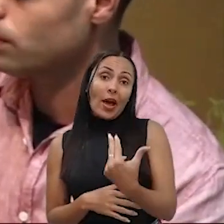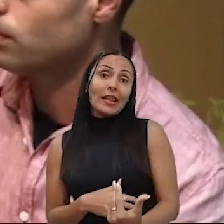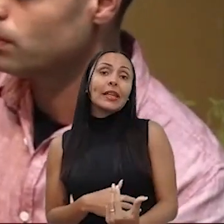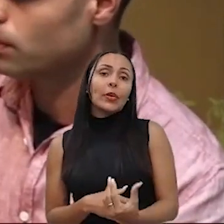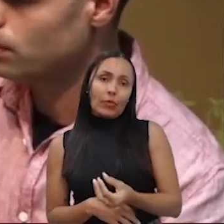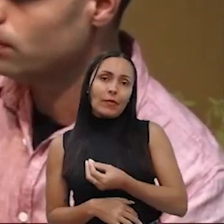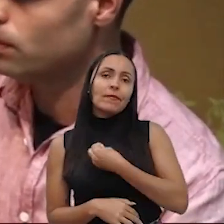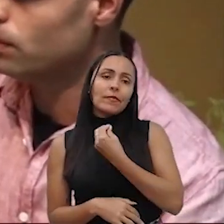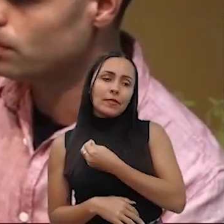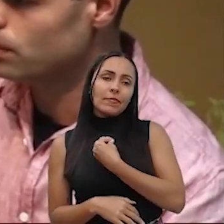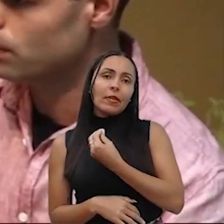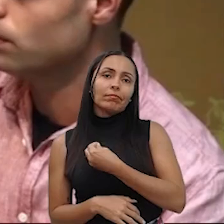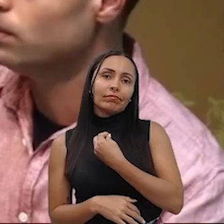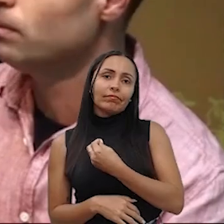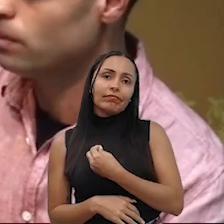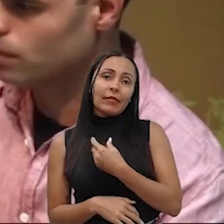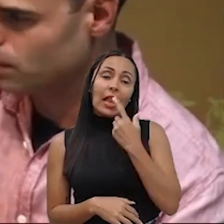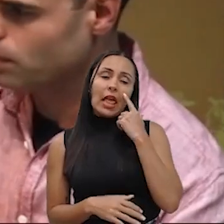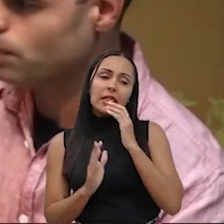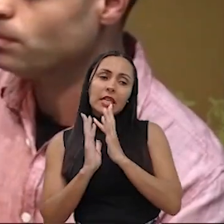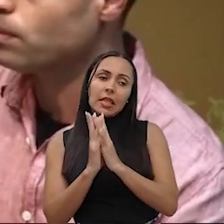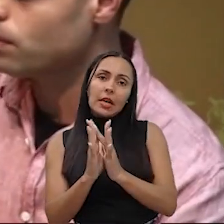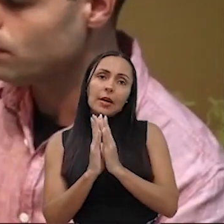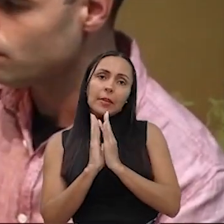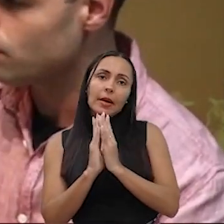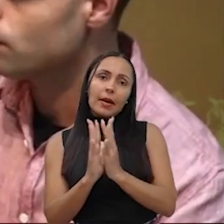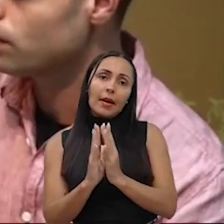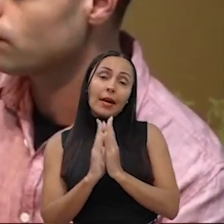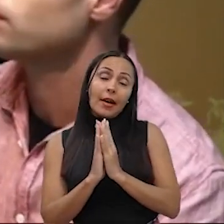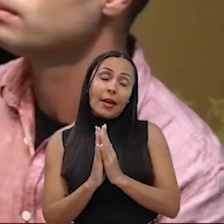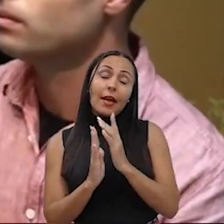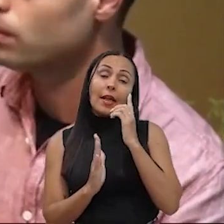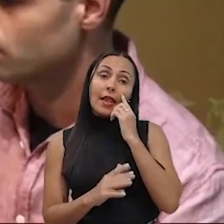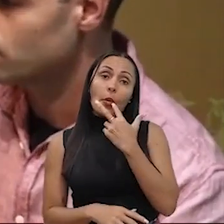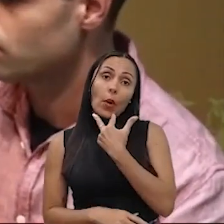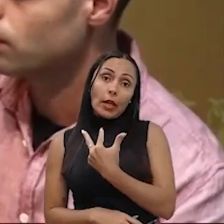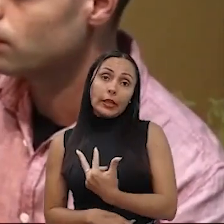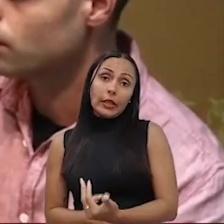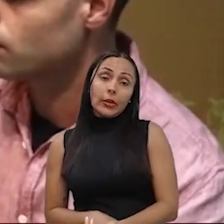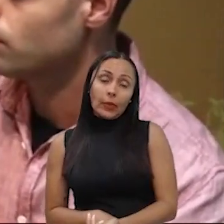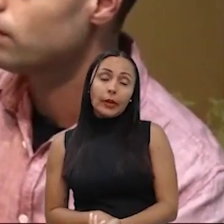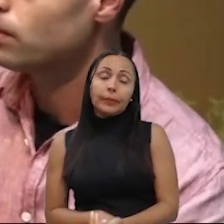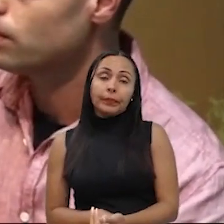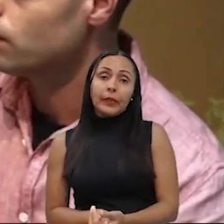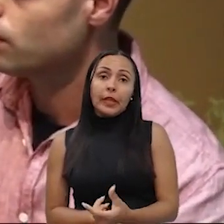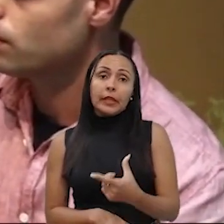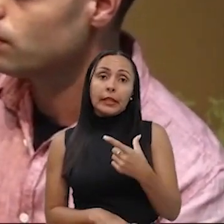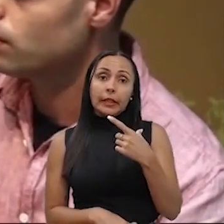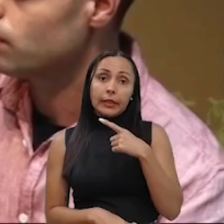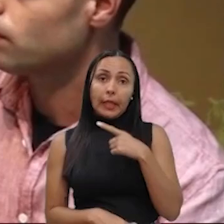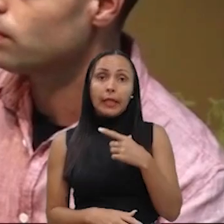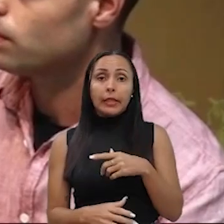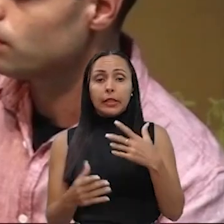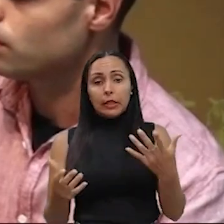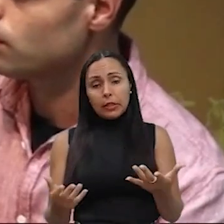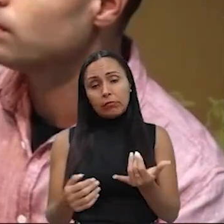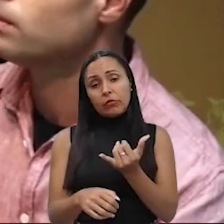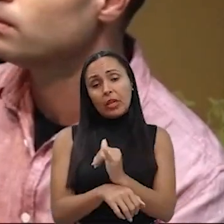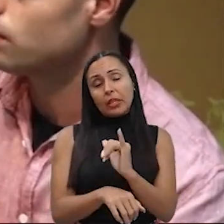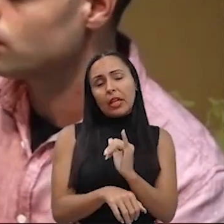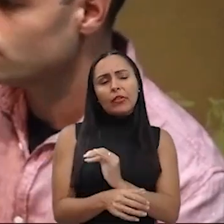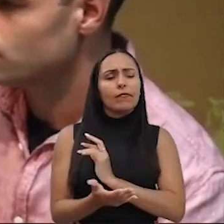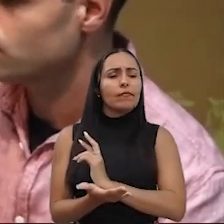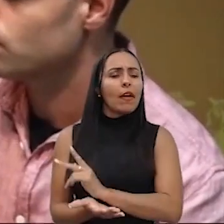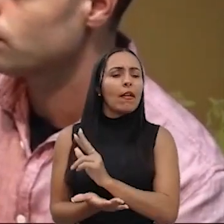ela é uma língua dinâmica, né? Ela é uma língua, de fato, que possui muitos recursos e que aí a gente vai